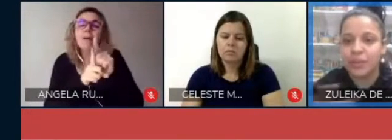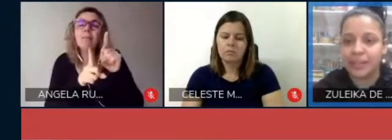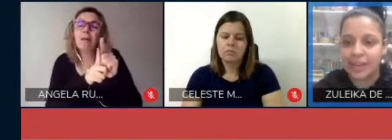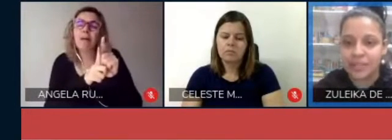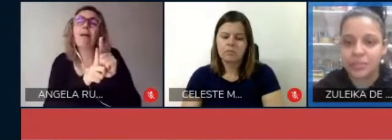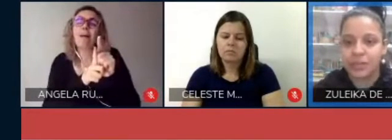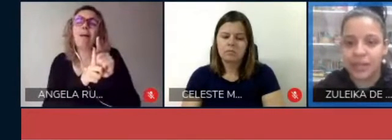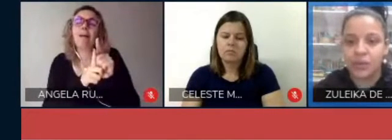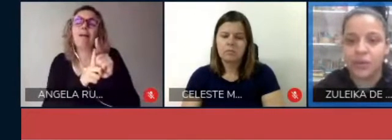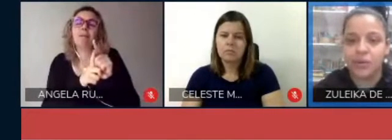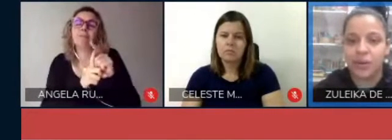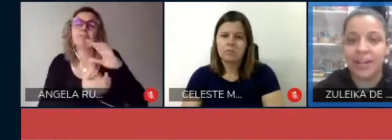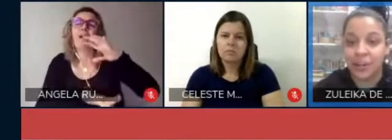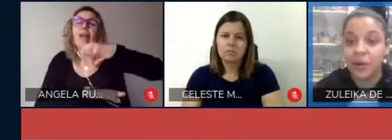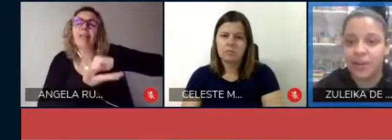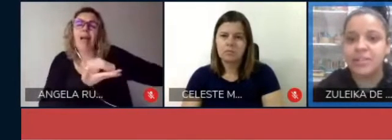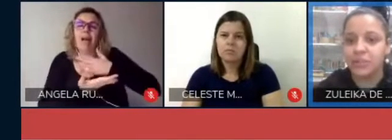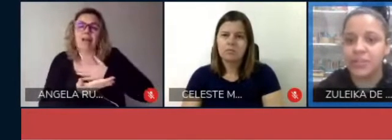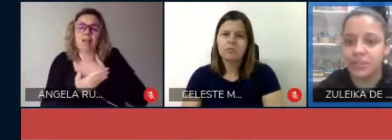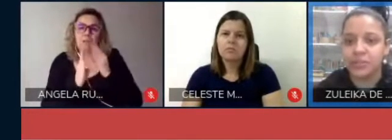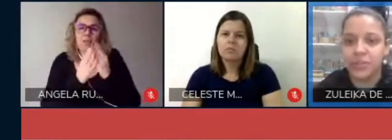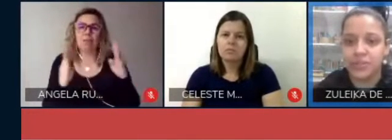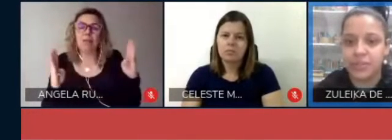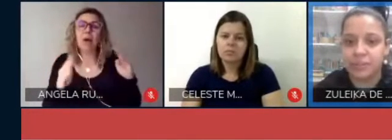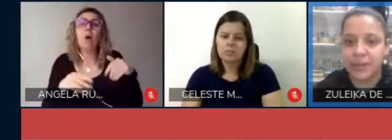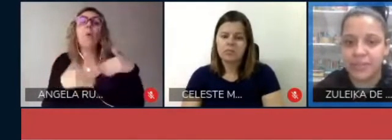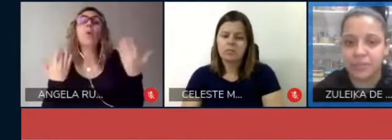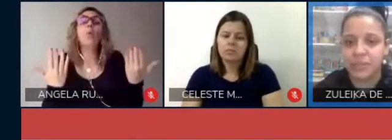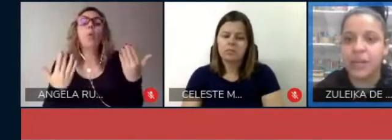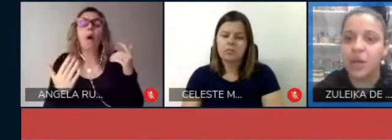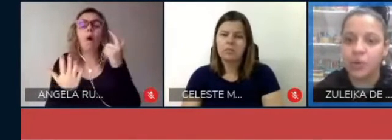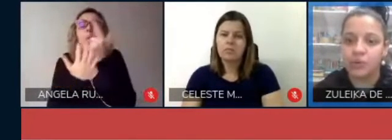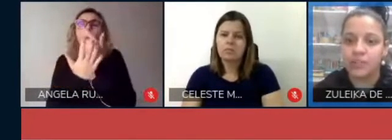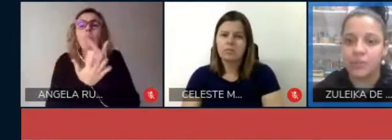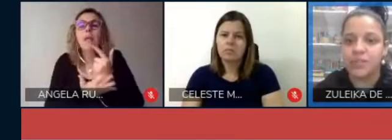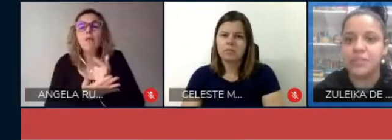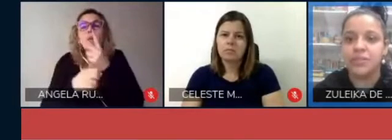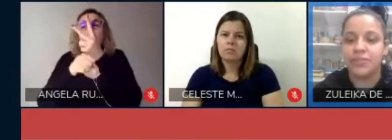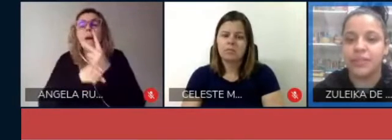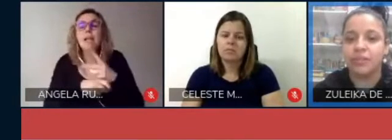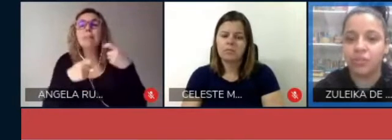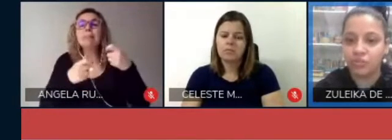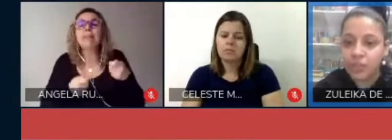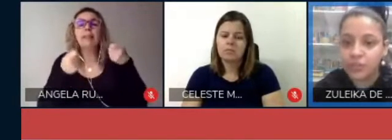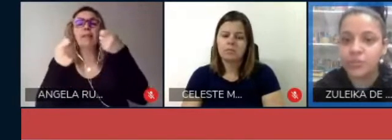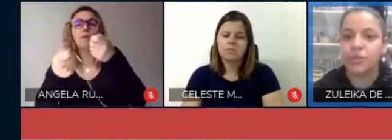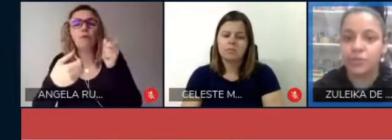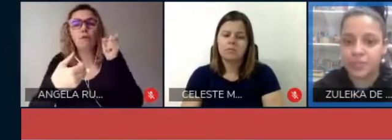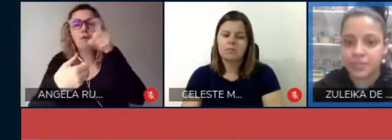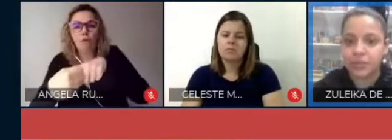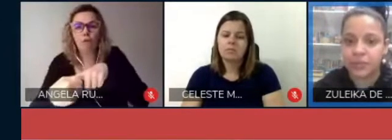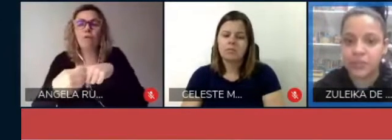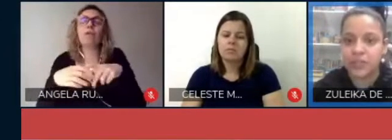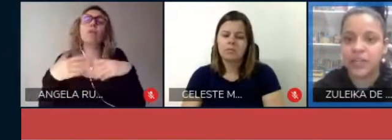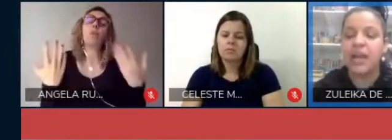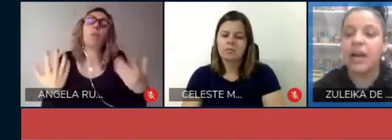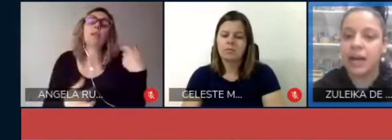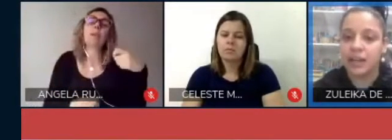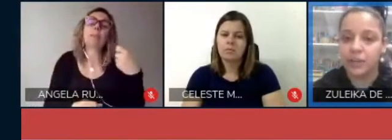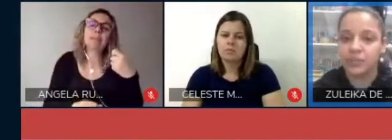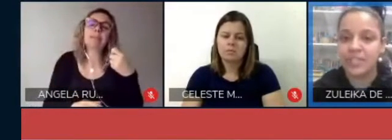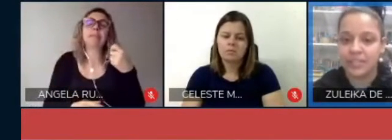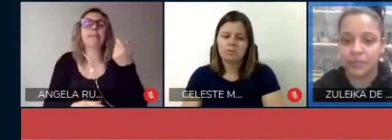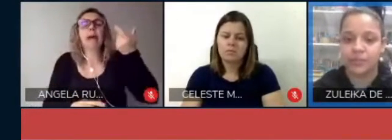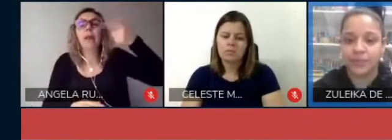nosso cadastro lá qual é a situação dos nossos empréstimos, né? Quando eles precisam ser devolvidos, quando precisa